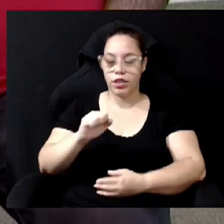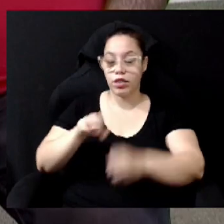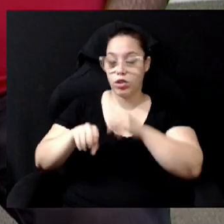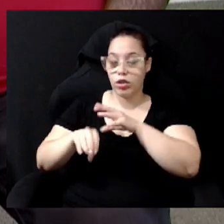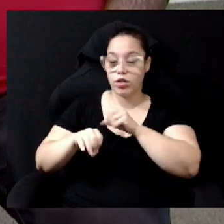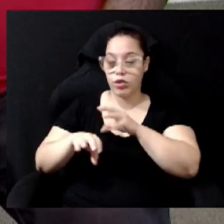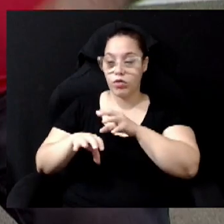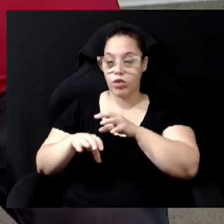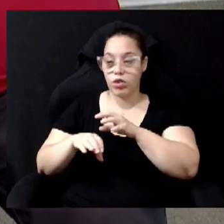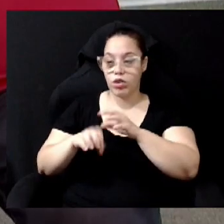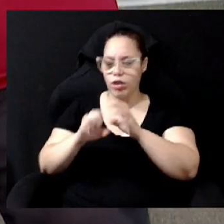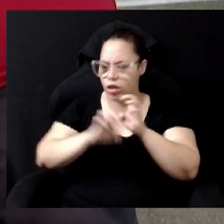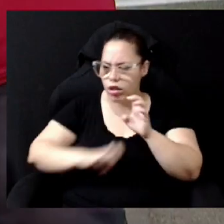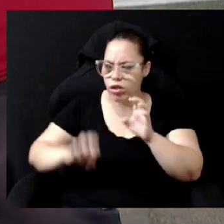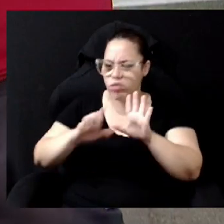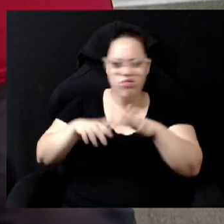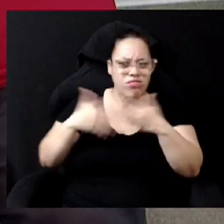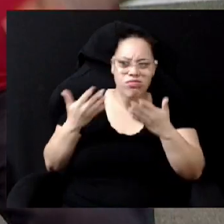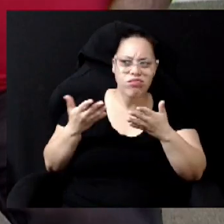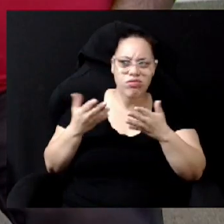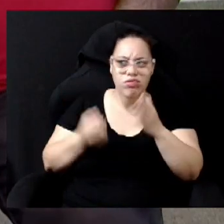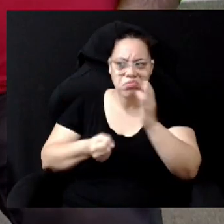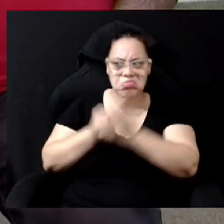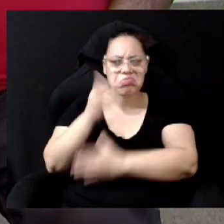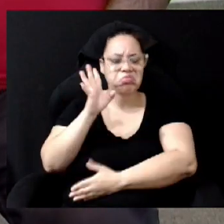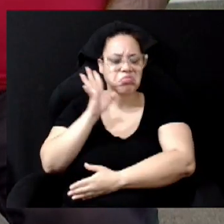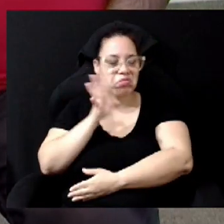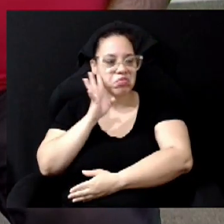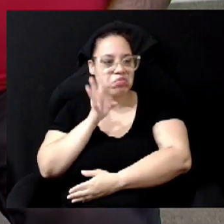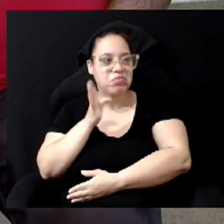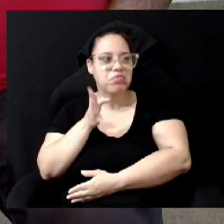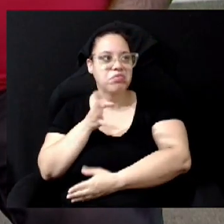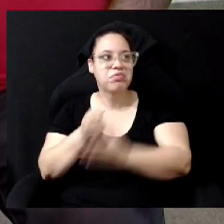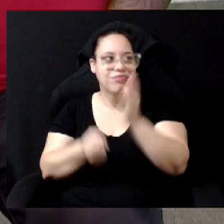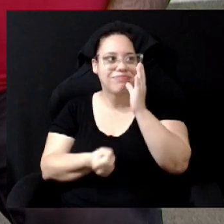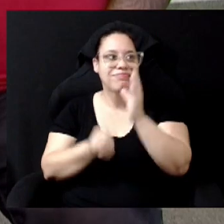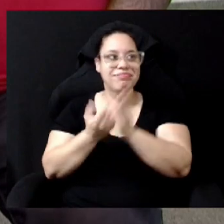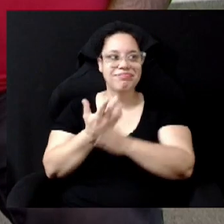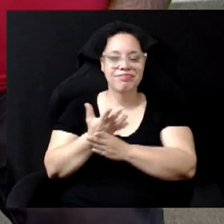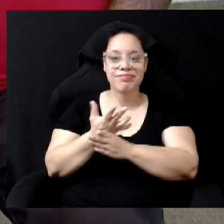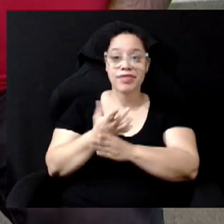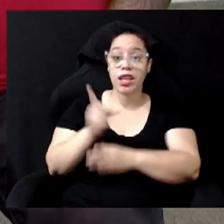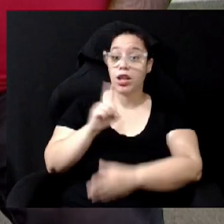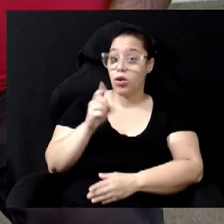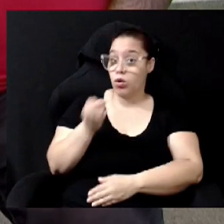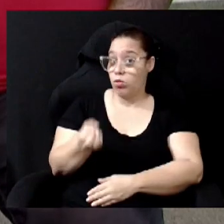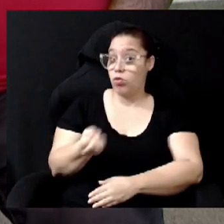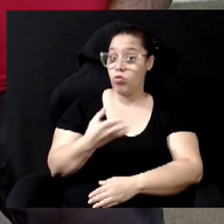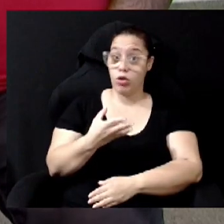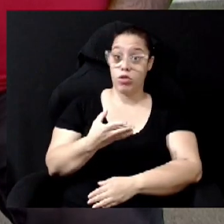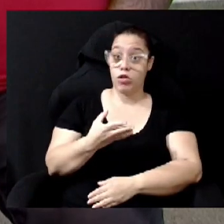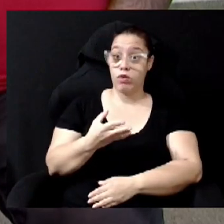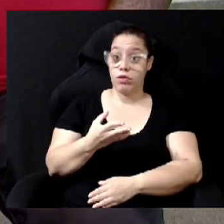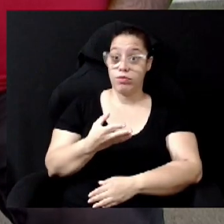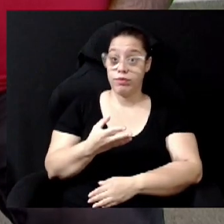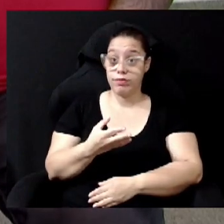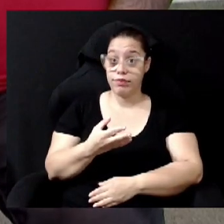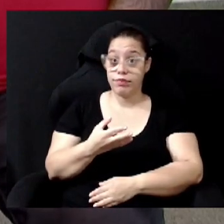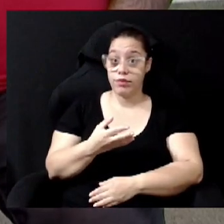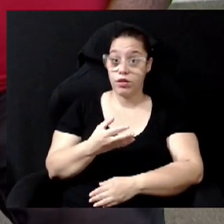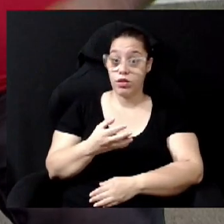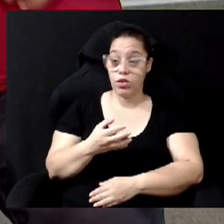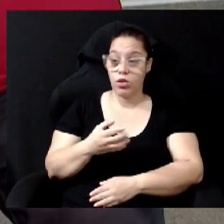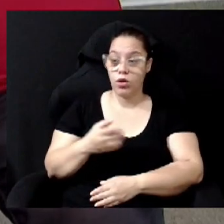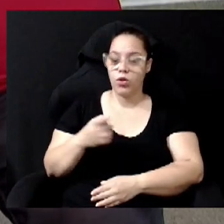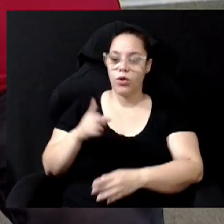Como surgiu essa ideia aí, Mário? Bem legal, então, hein, cara? Essa ideia, ela surge, na verdade, não é uma coisa nova. Ela surge nos Estados Unidos, no Canadá,